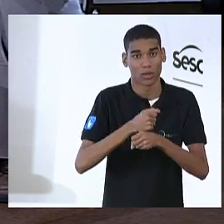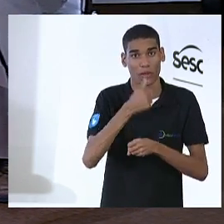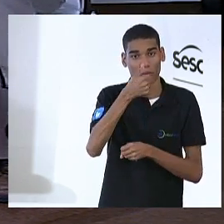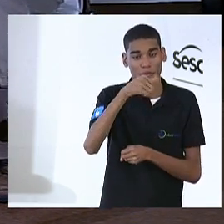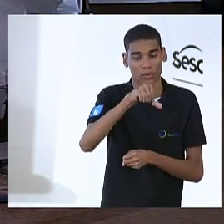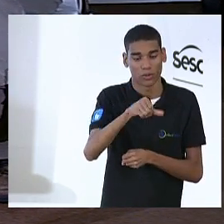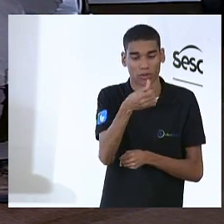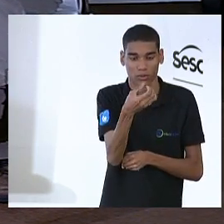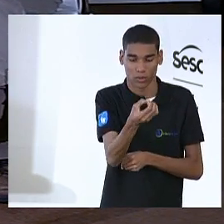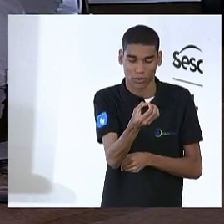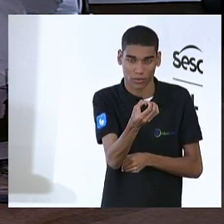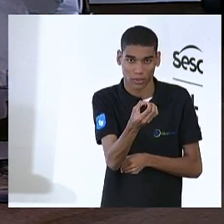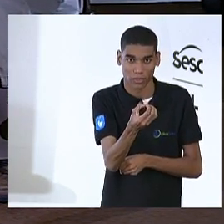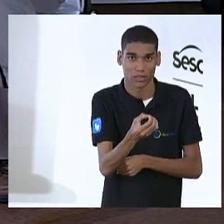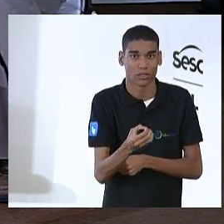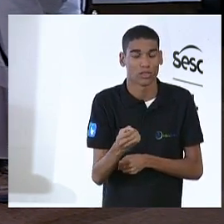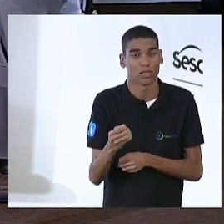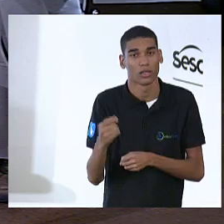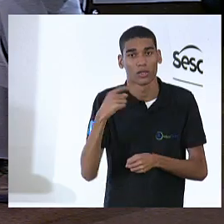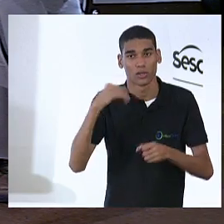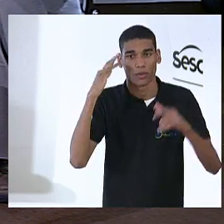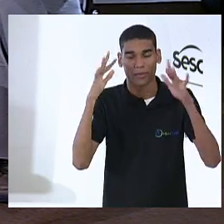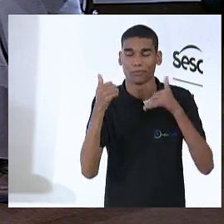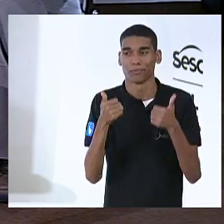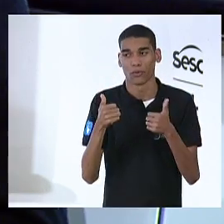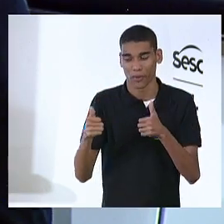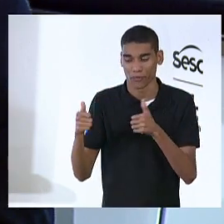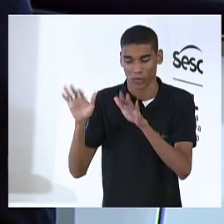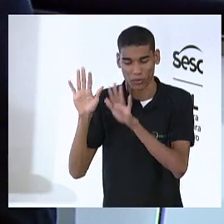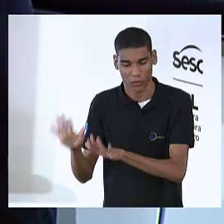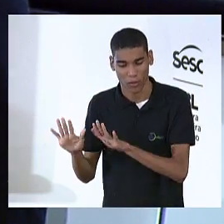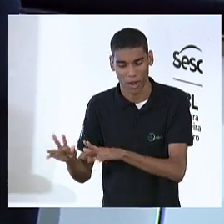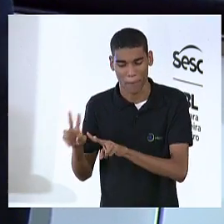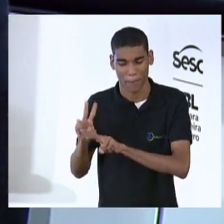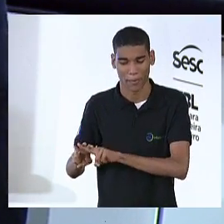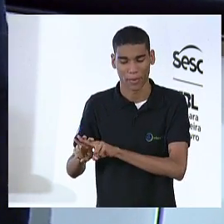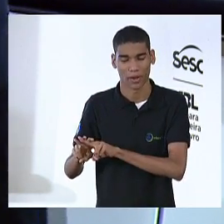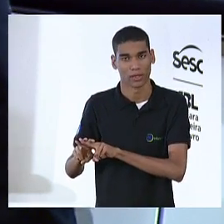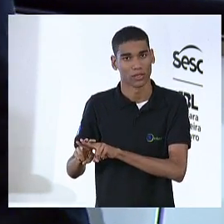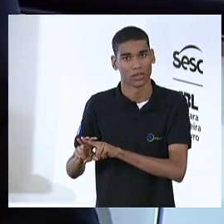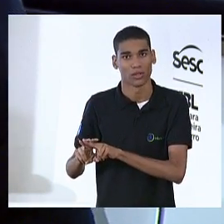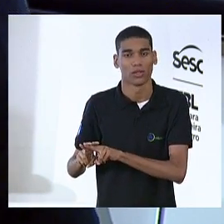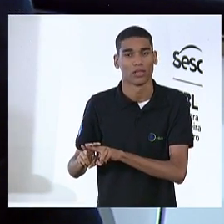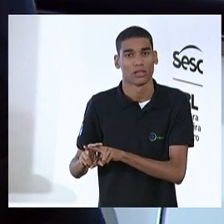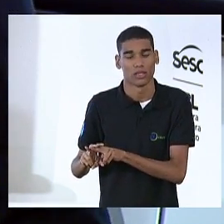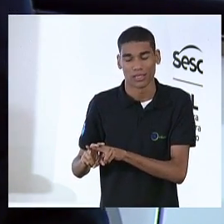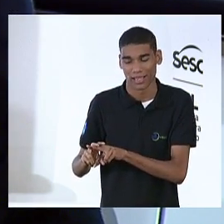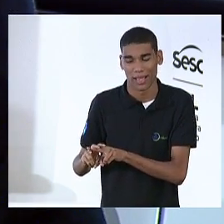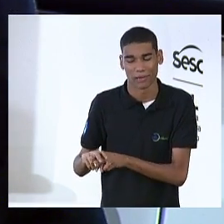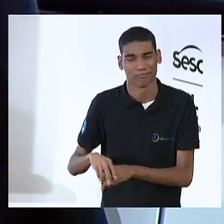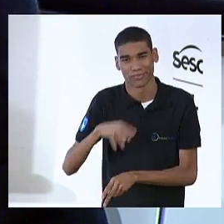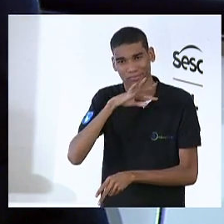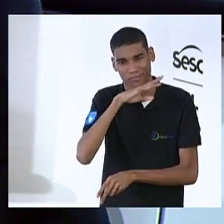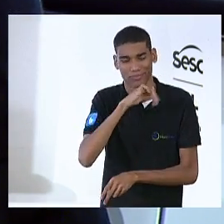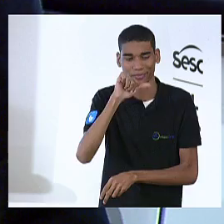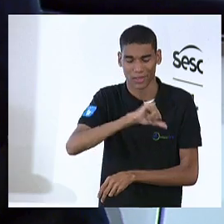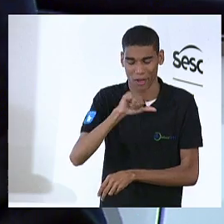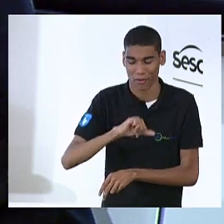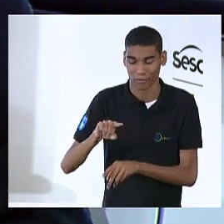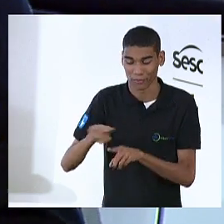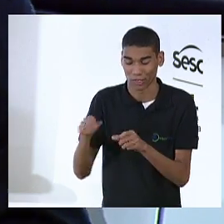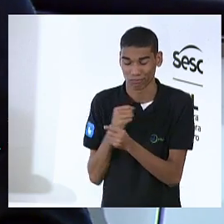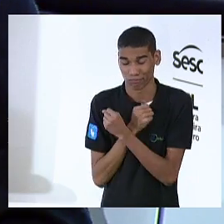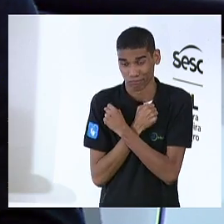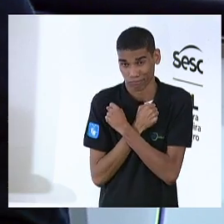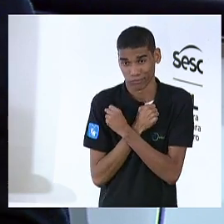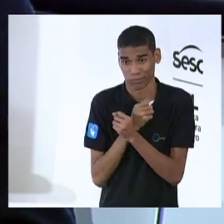ficou preso nesse quartinho durante 15 anos, e que é ruim todo mundo ficar apertado no mesmo quartinho, mas é o seguinte: se